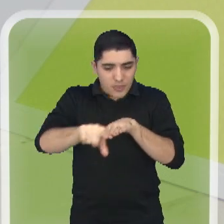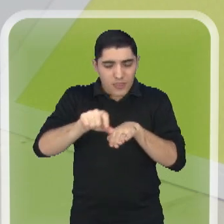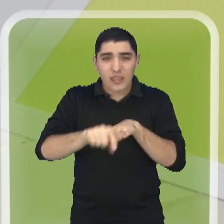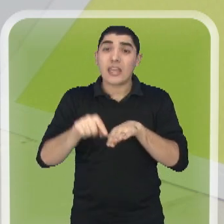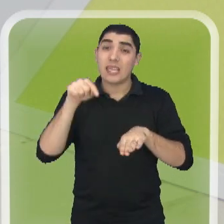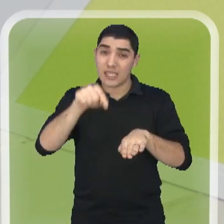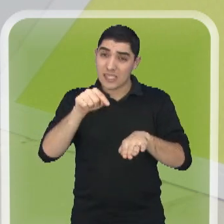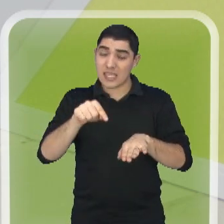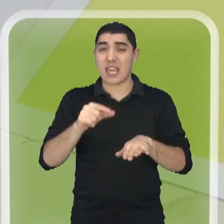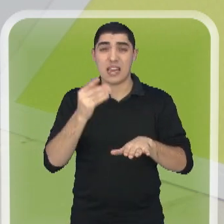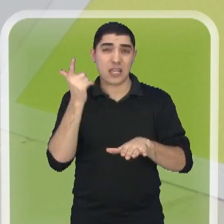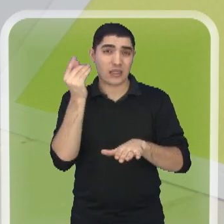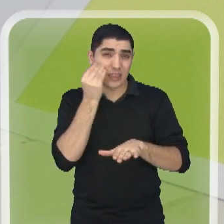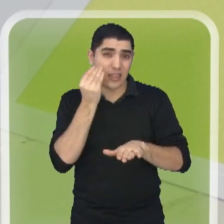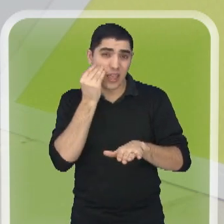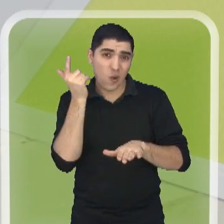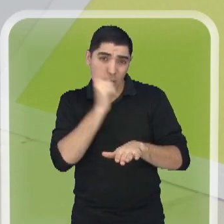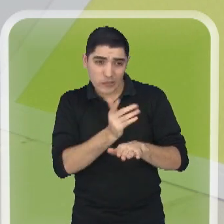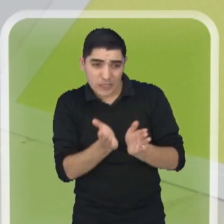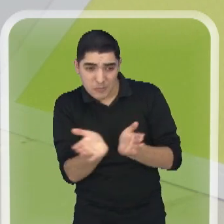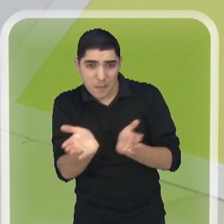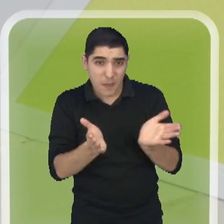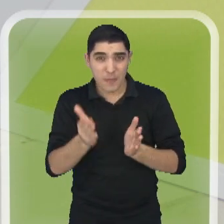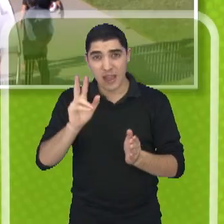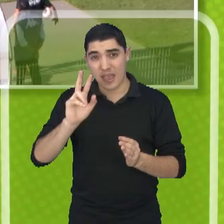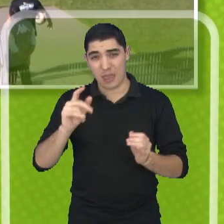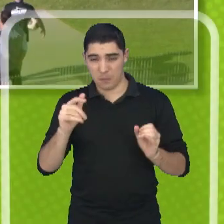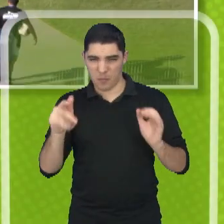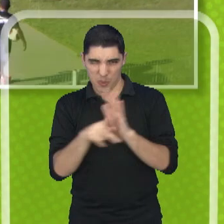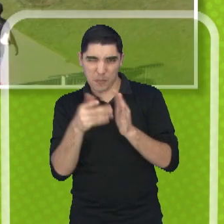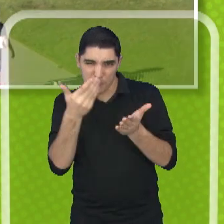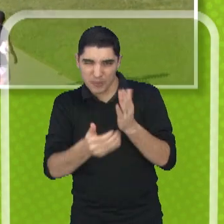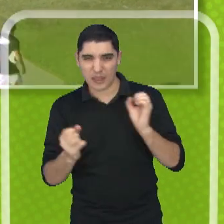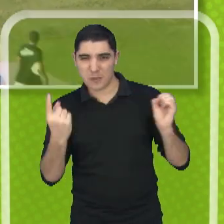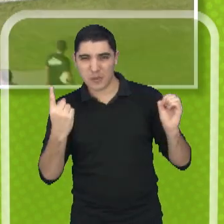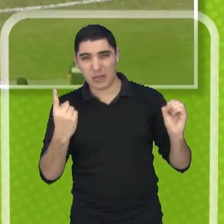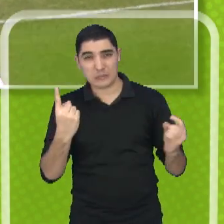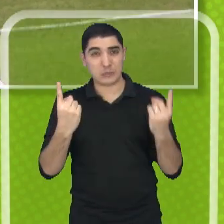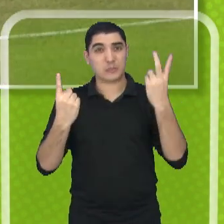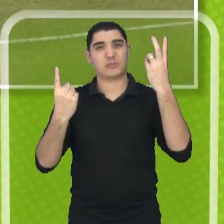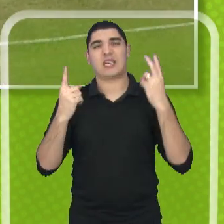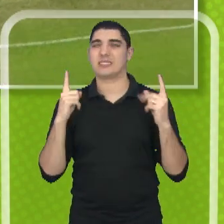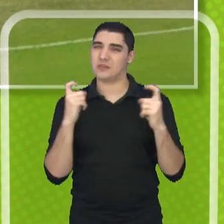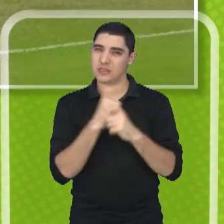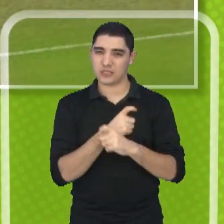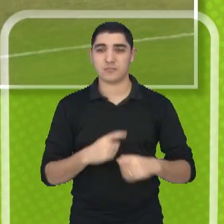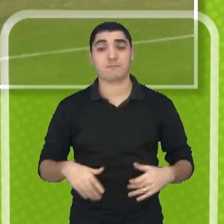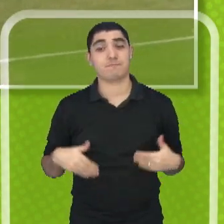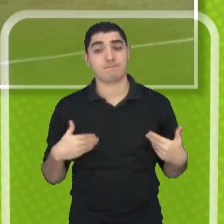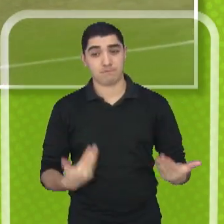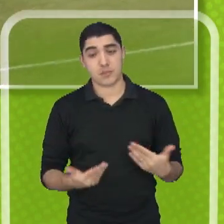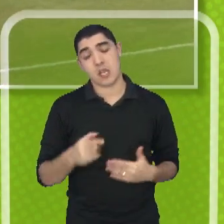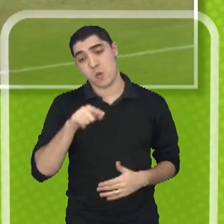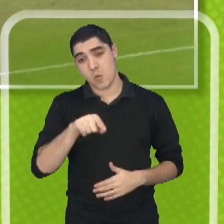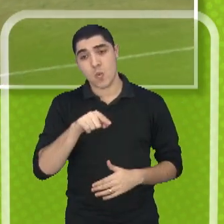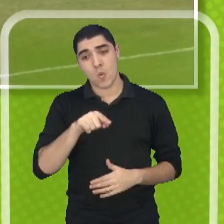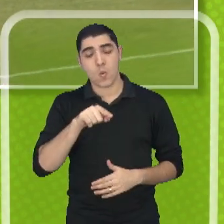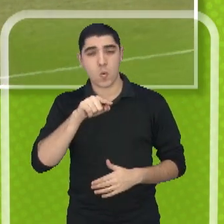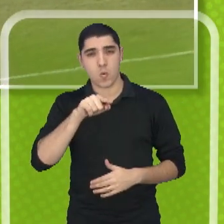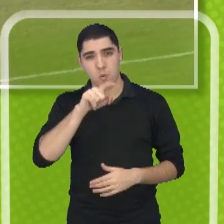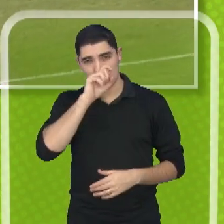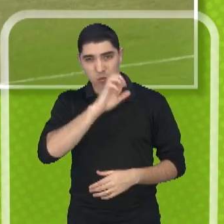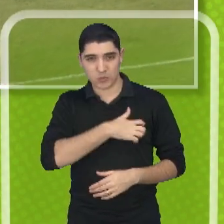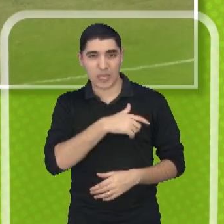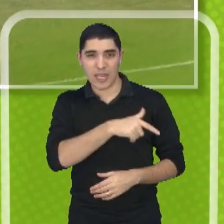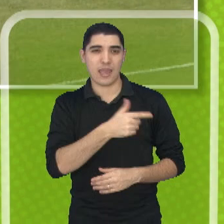um resultado a situação ia ficar muito complicada. O resultado que o São José conseguiu, entre aspas, reverter, né,